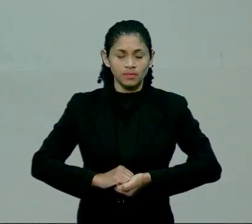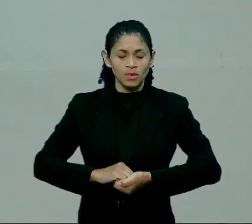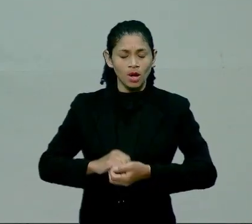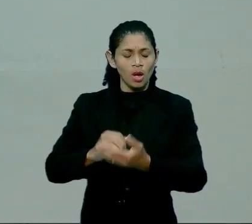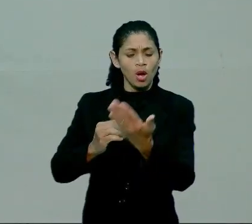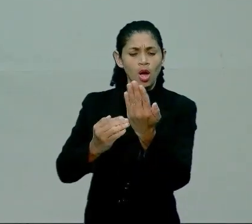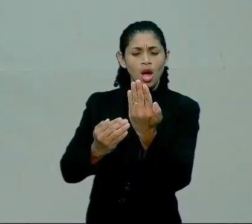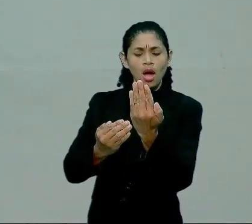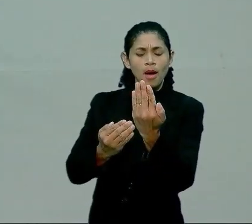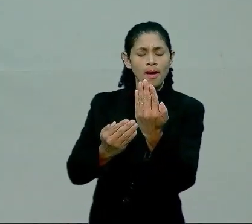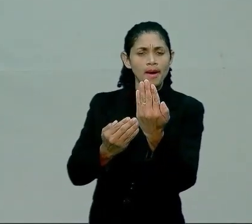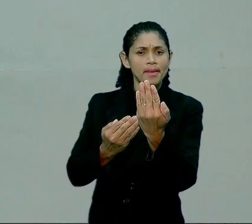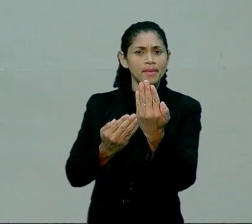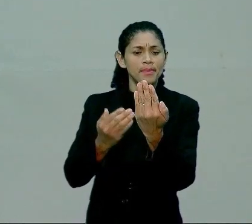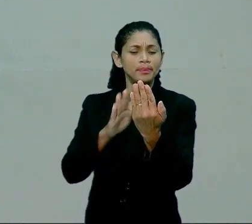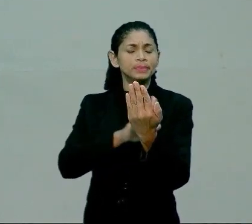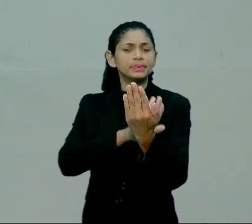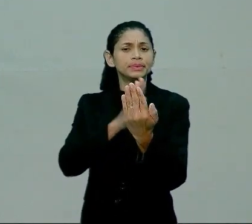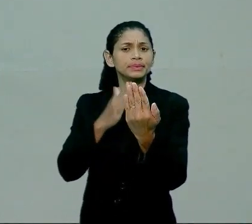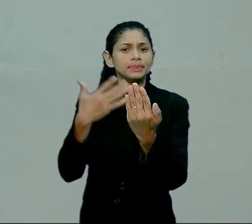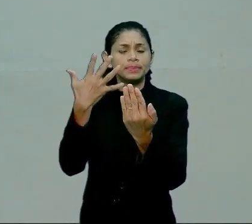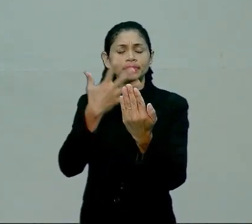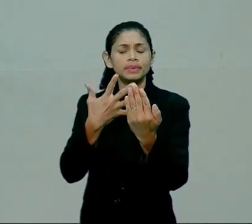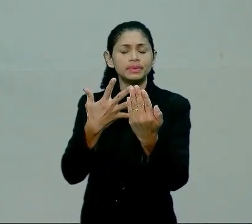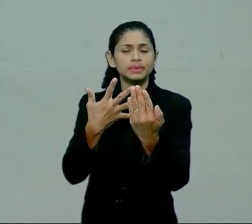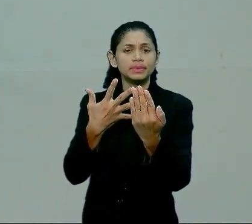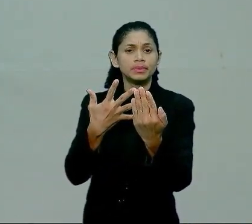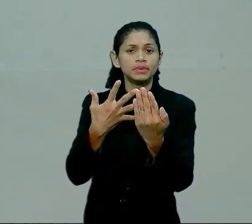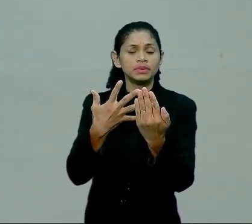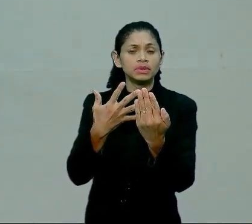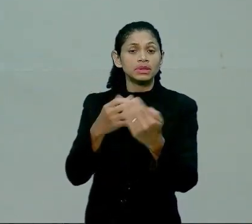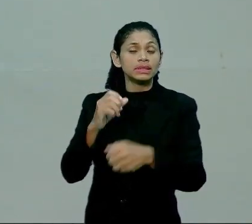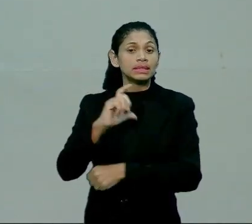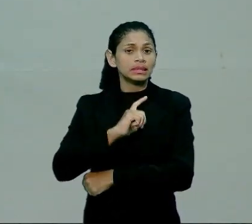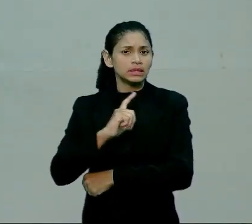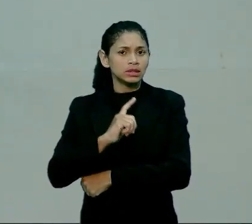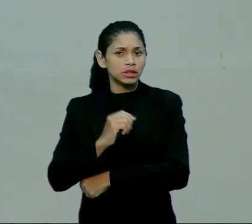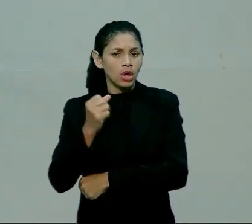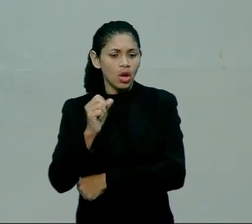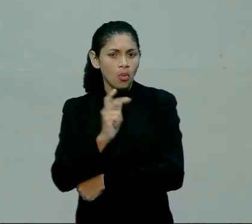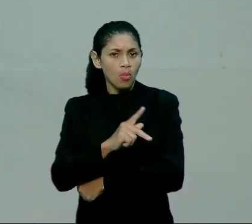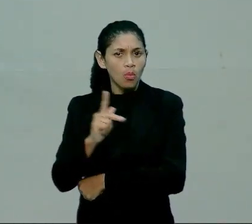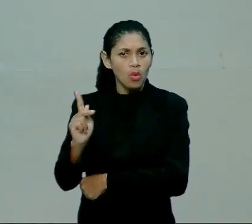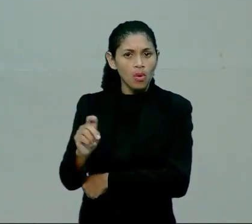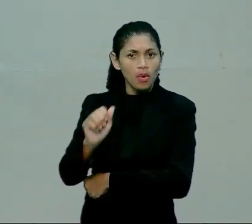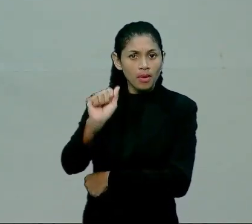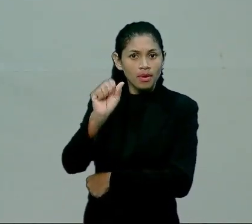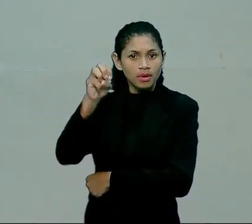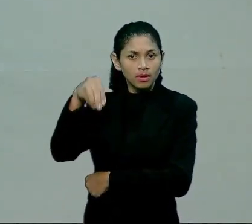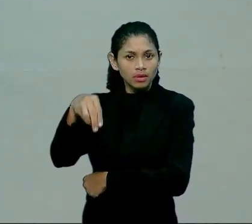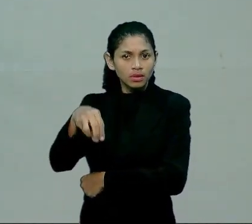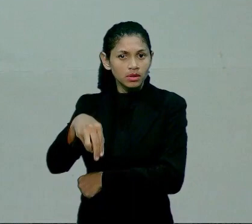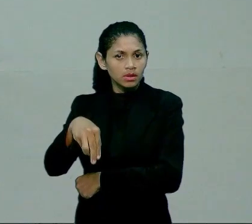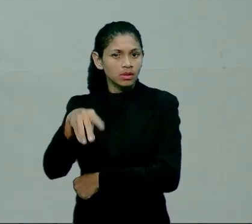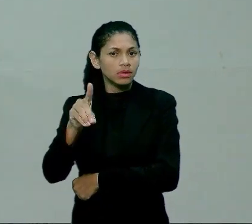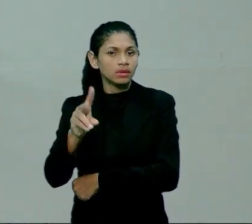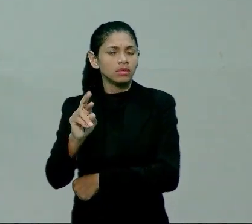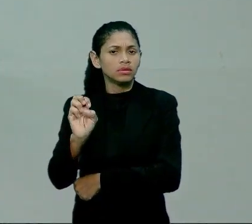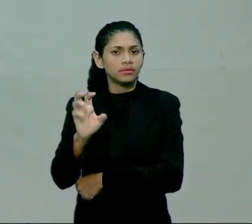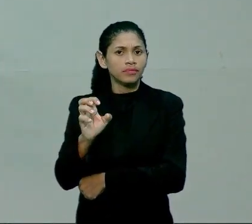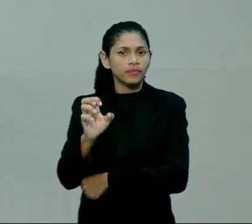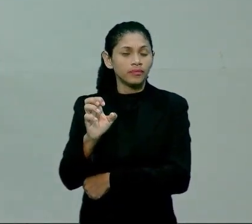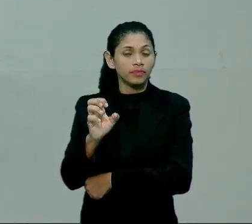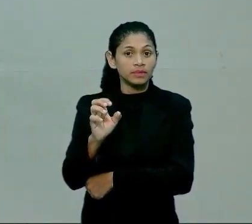Espelho, espelho meu, existe algum professor que se chama André, que dá aula de educação física, gravando aqui, mais bonito